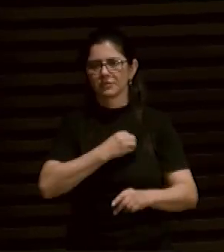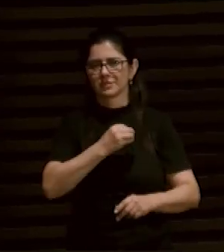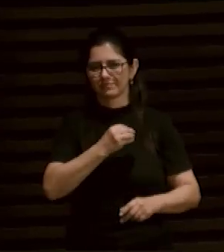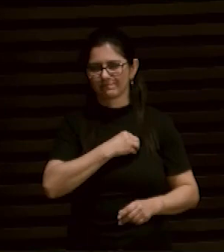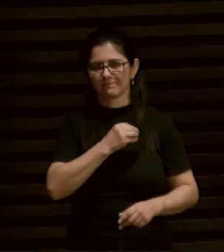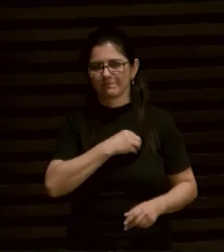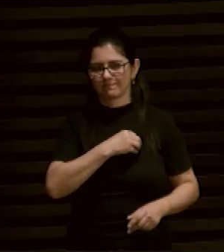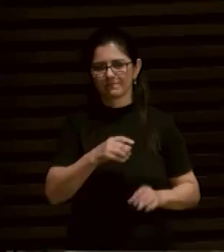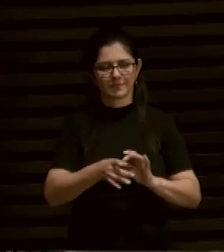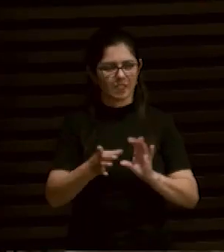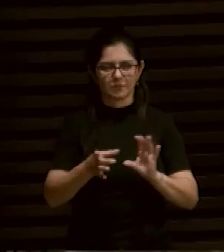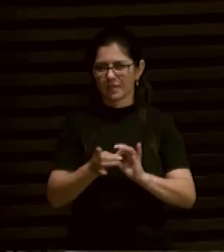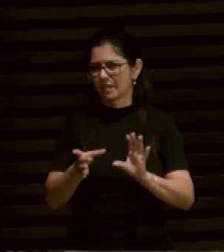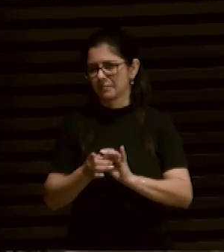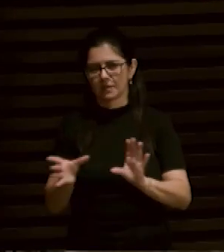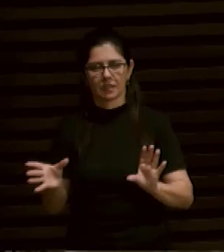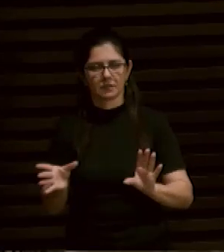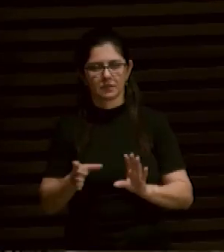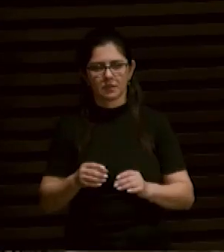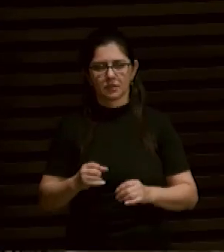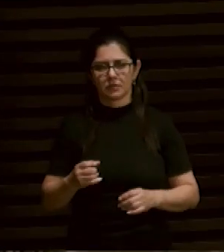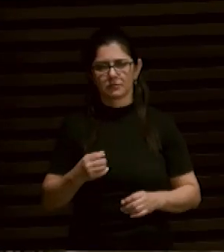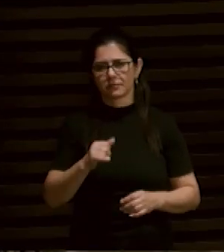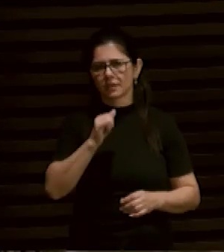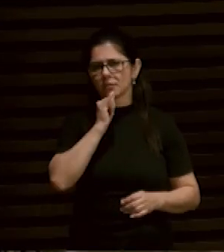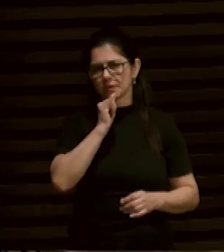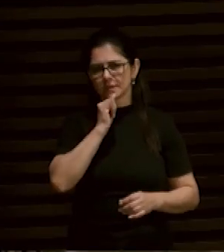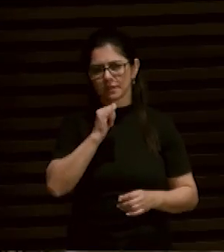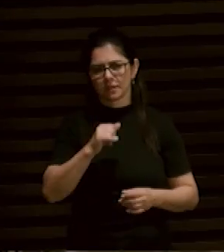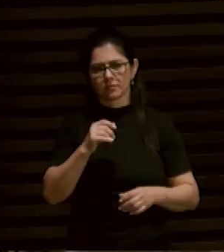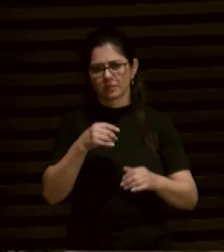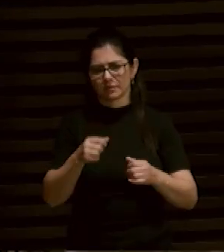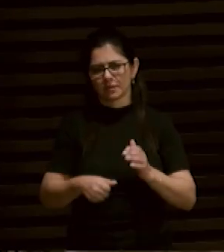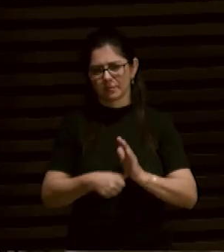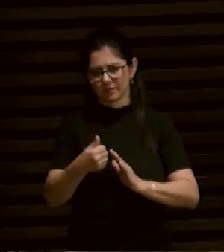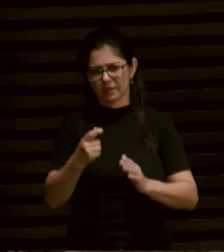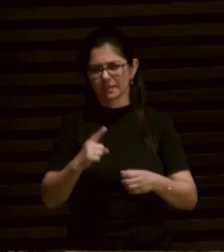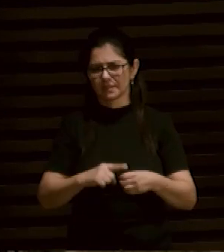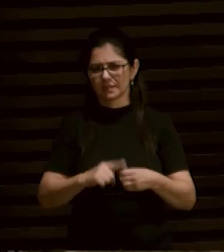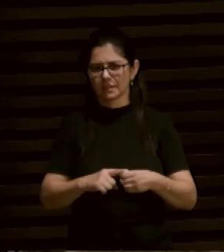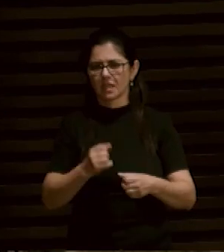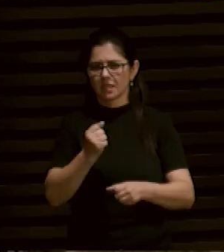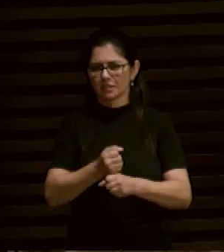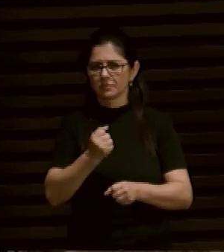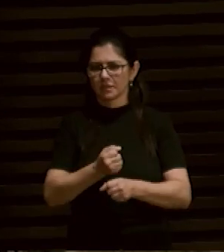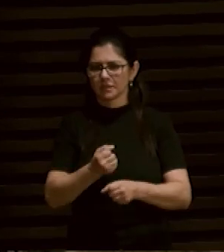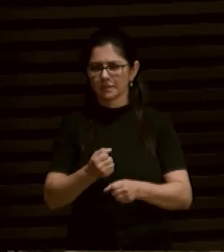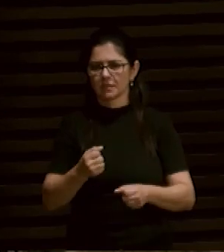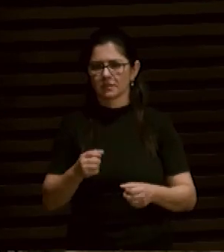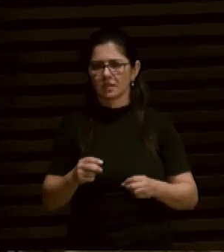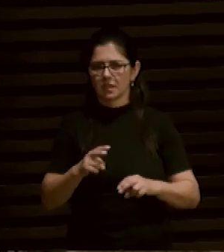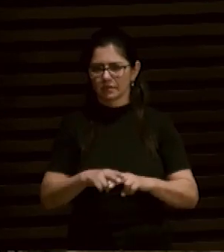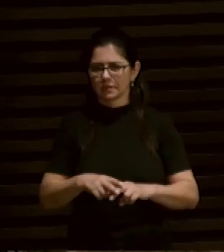intensa. A primeira cidade, por exemplo, que foi construída por Caim, lembra? A cidade que ela foi construída a leste do Éden. Agora Caim